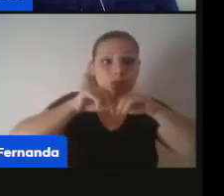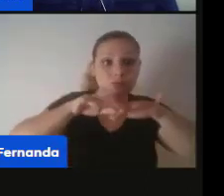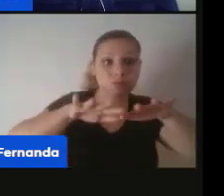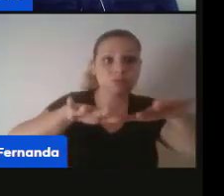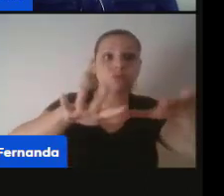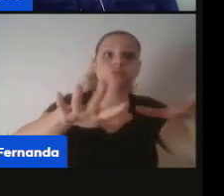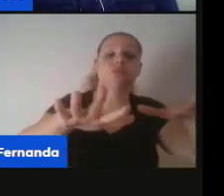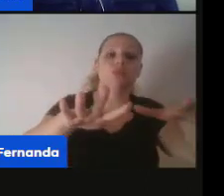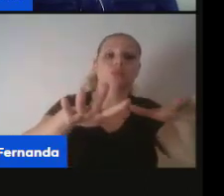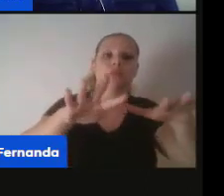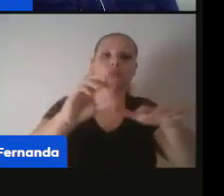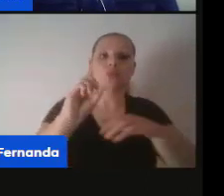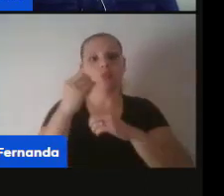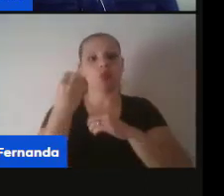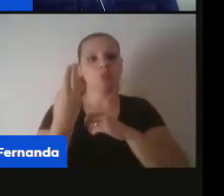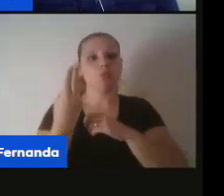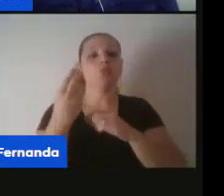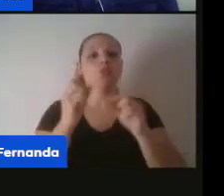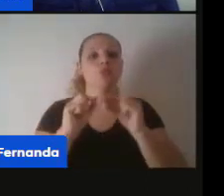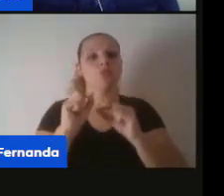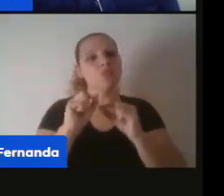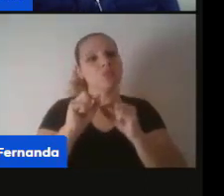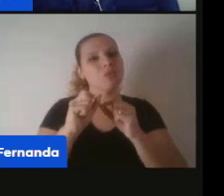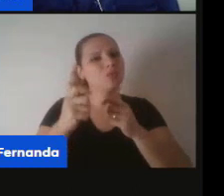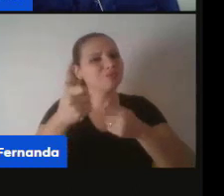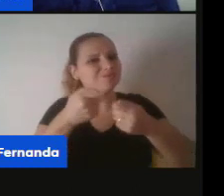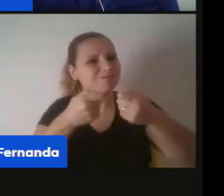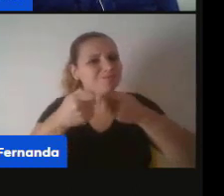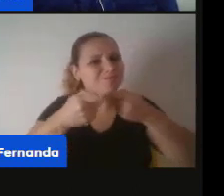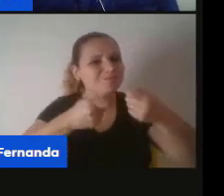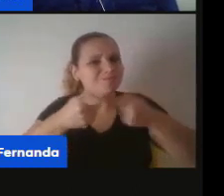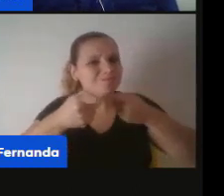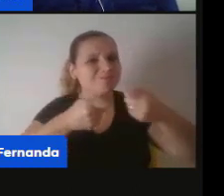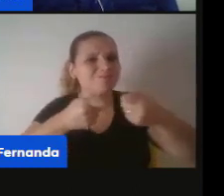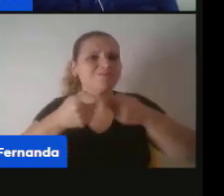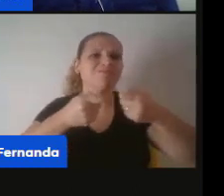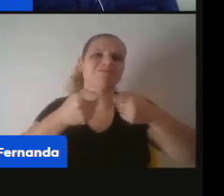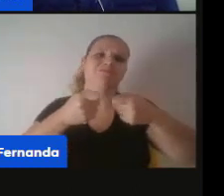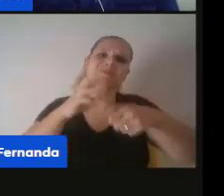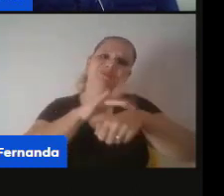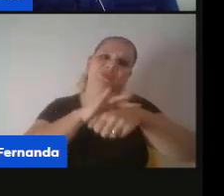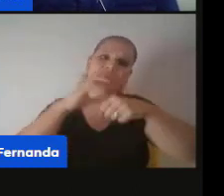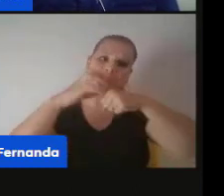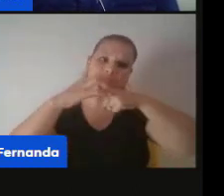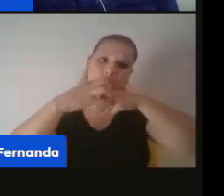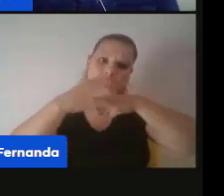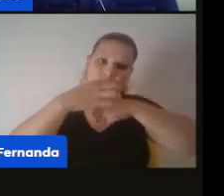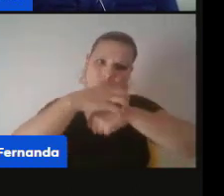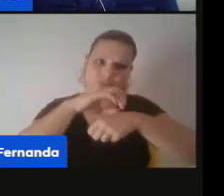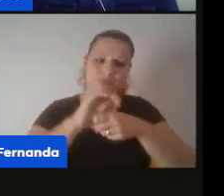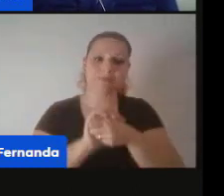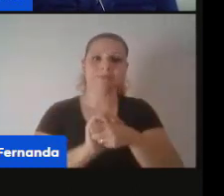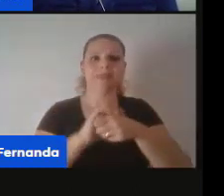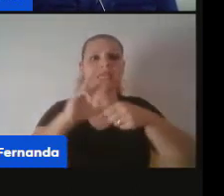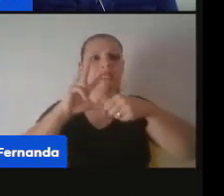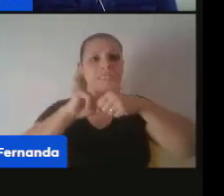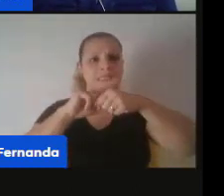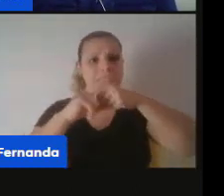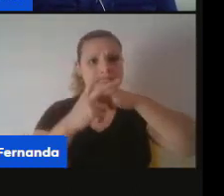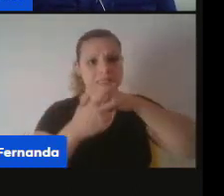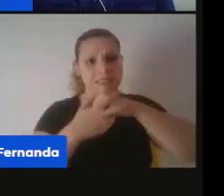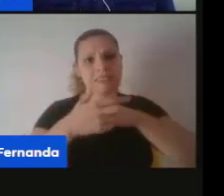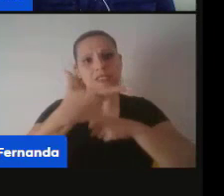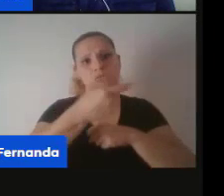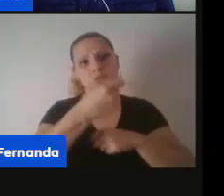ou, no mínimo, a gente dá uma minimizada no impacto que essa epidemia por chikungunya possa causar. Zika, nós tivemos em 2021,